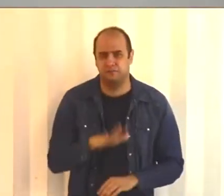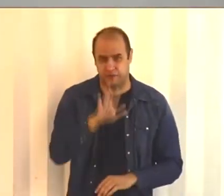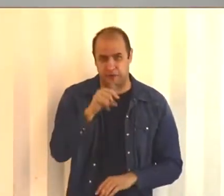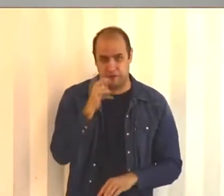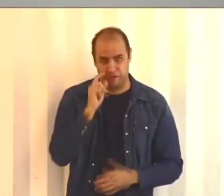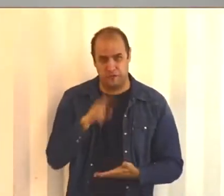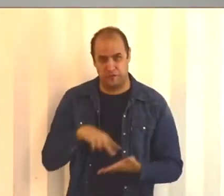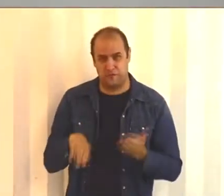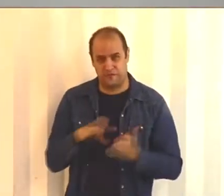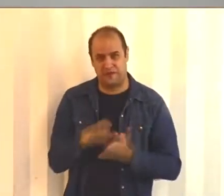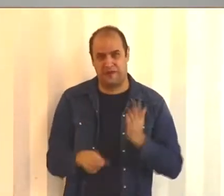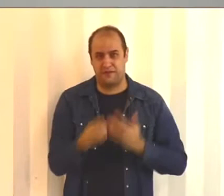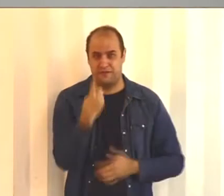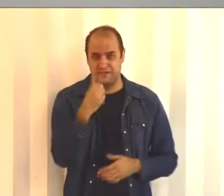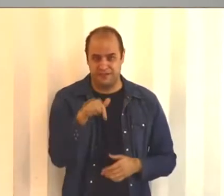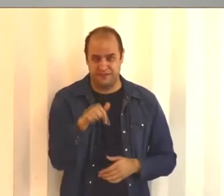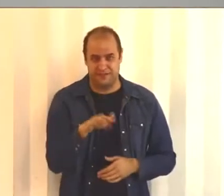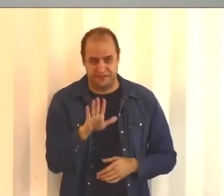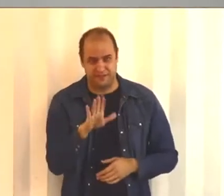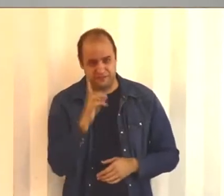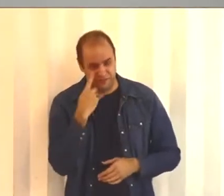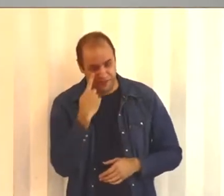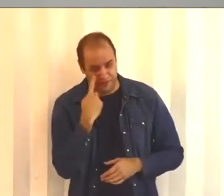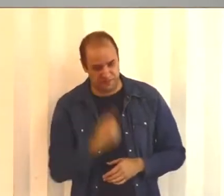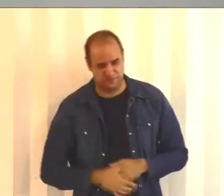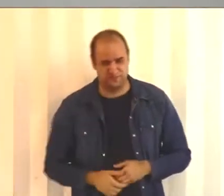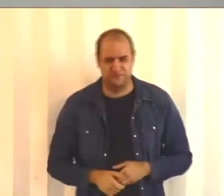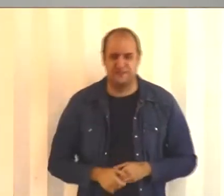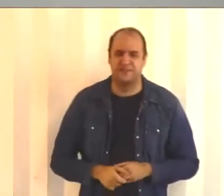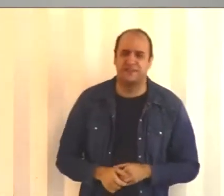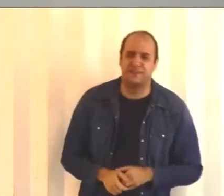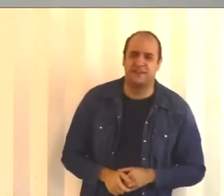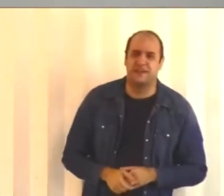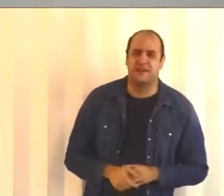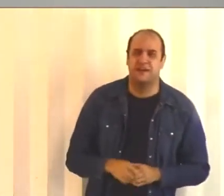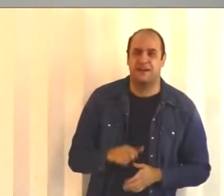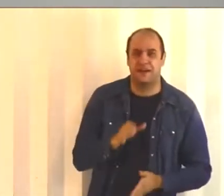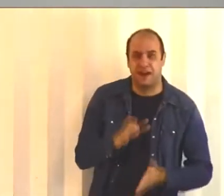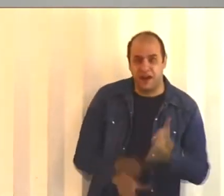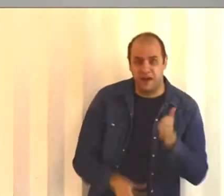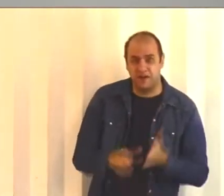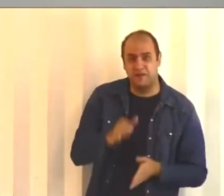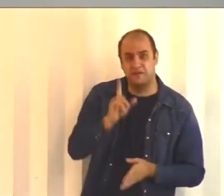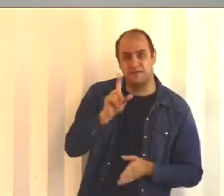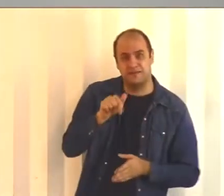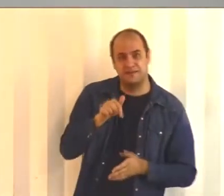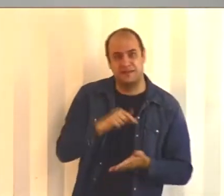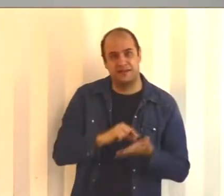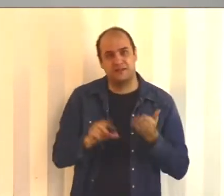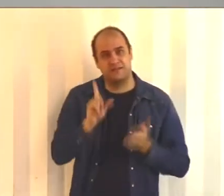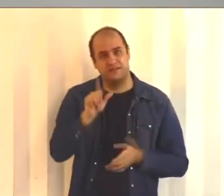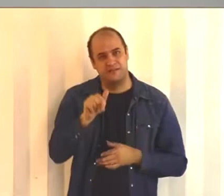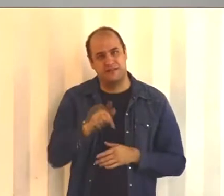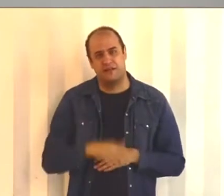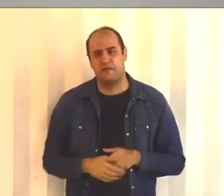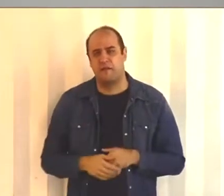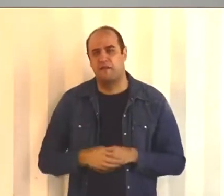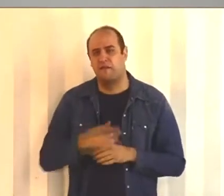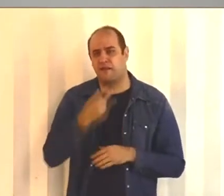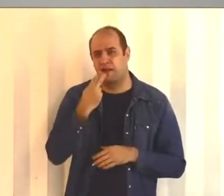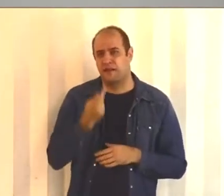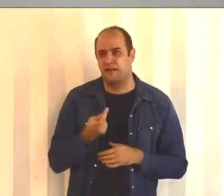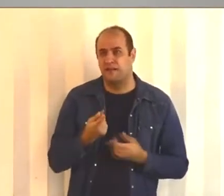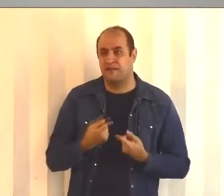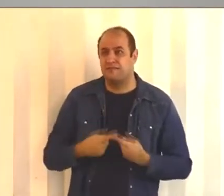aqui no capítulo 17, por favor, capítulo 17, versículo 17. Então